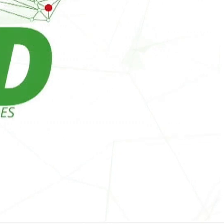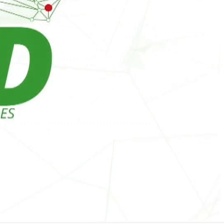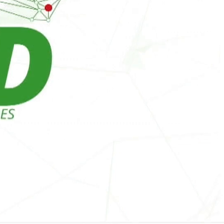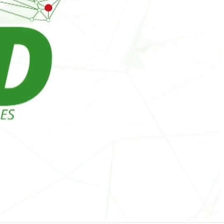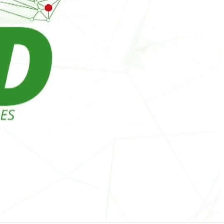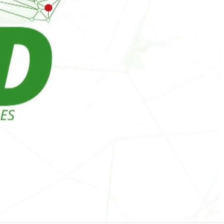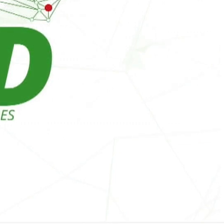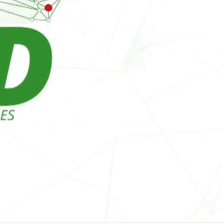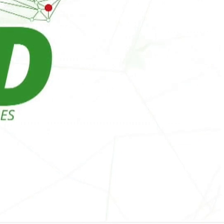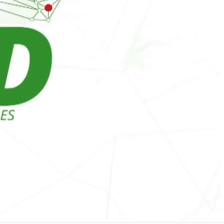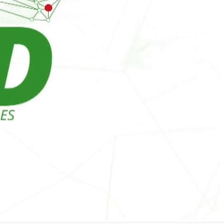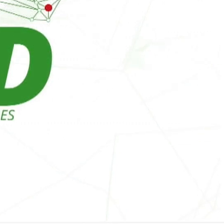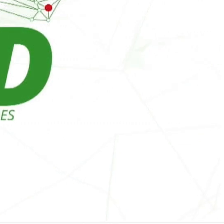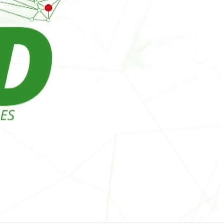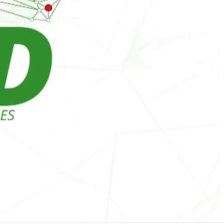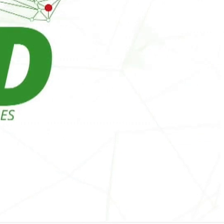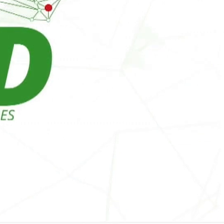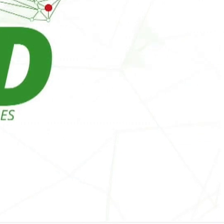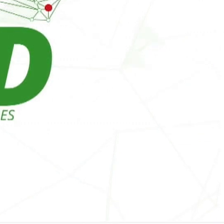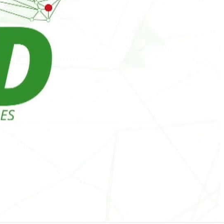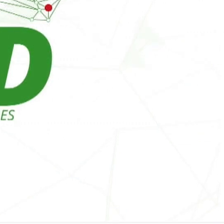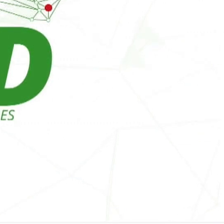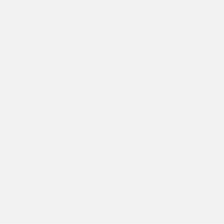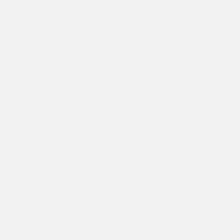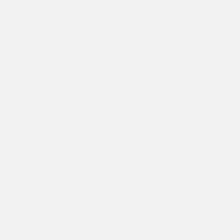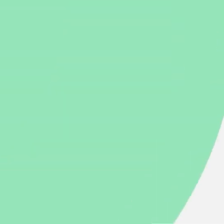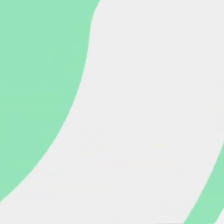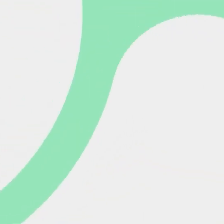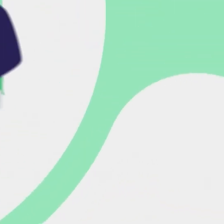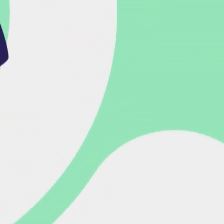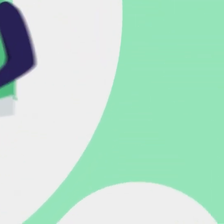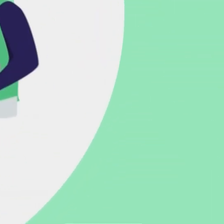Educação à distância, mudando realidades.